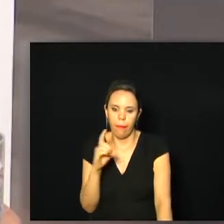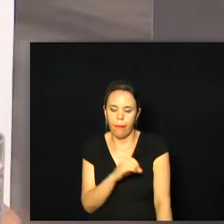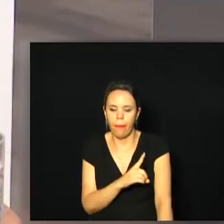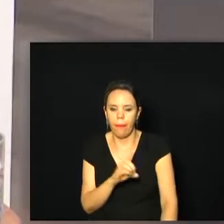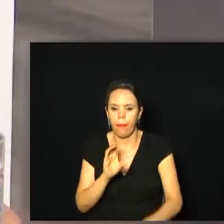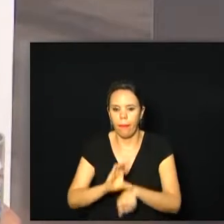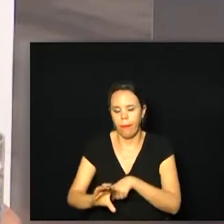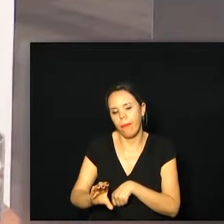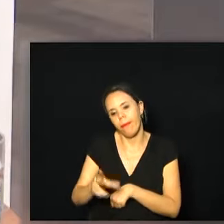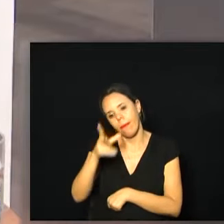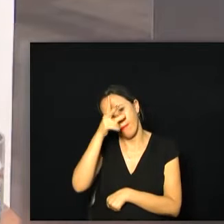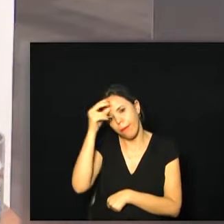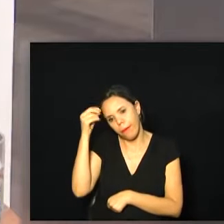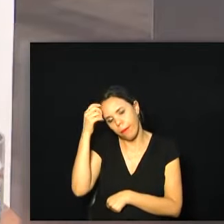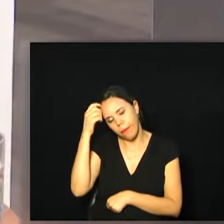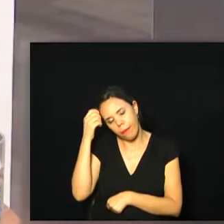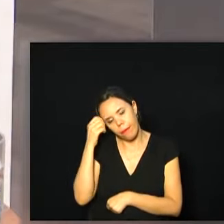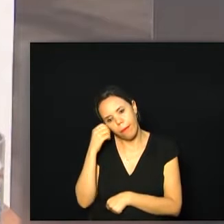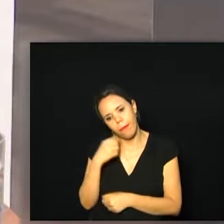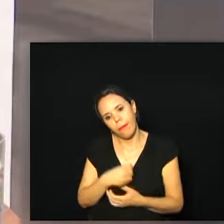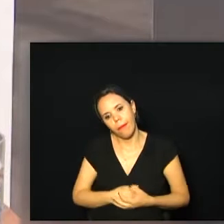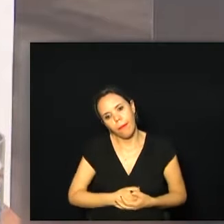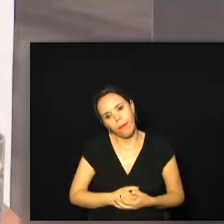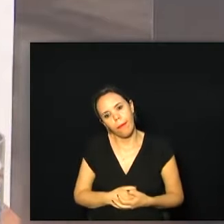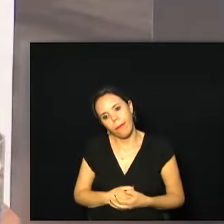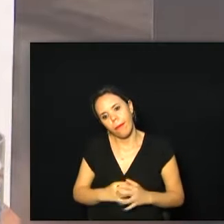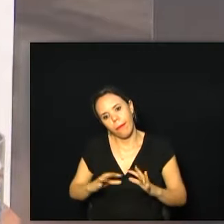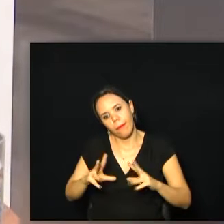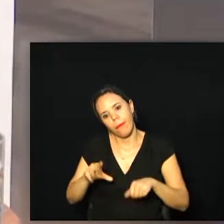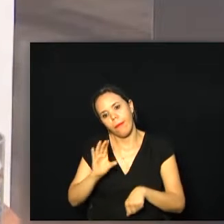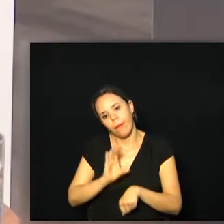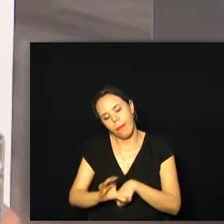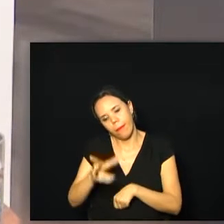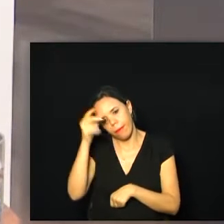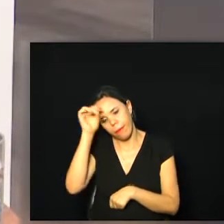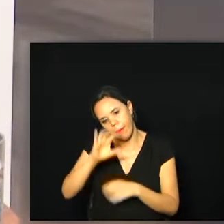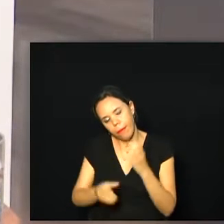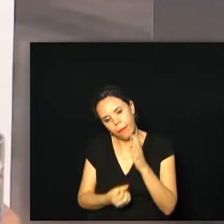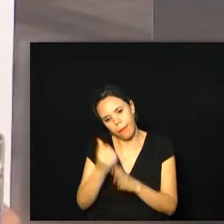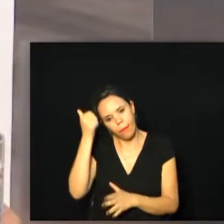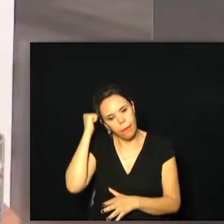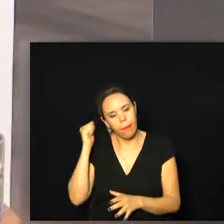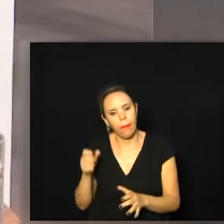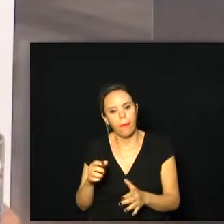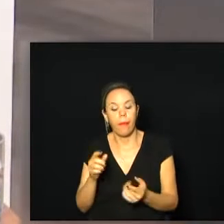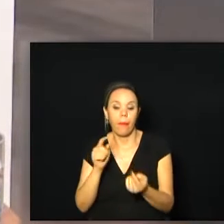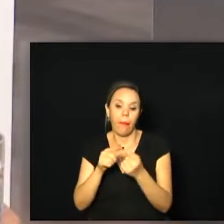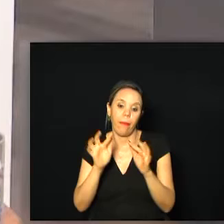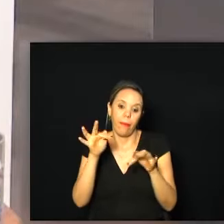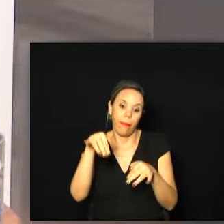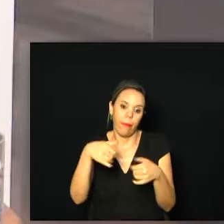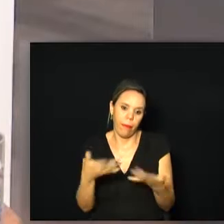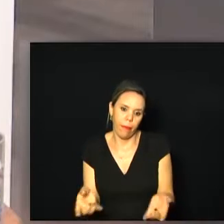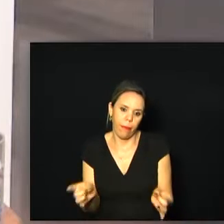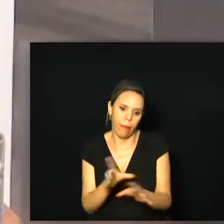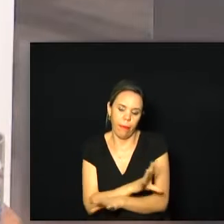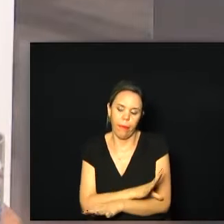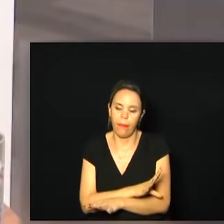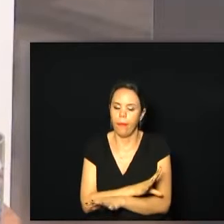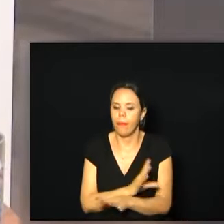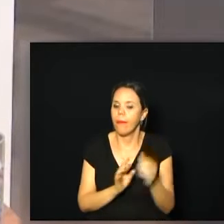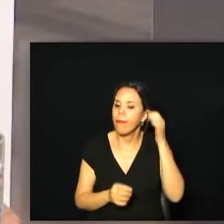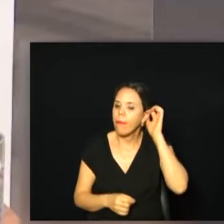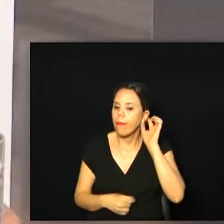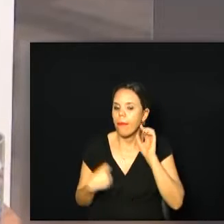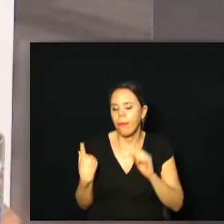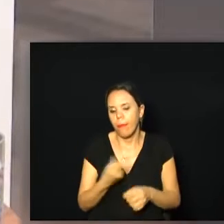do Cursinho Popular, Herbert de Souza. Todo cursinho popular nasce com o intuito de morrer um dia, porque a gente é fruto de uma